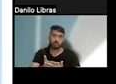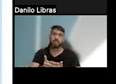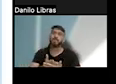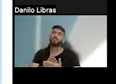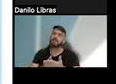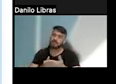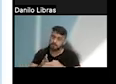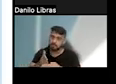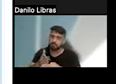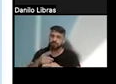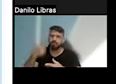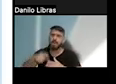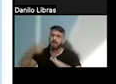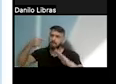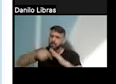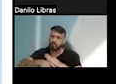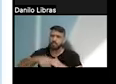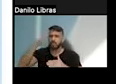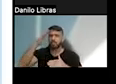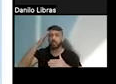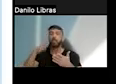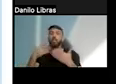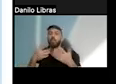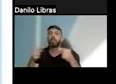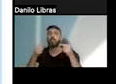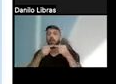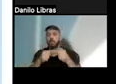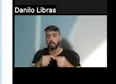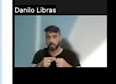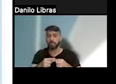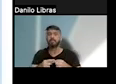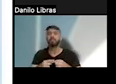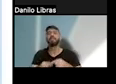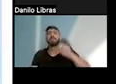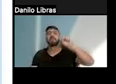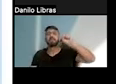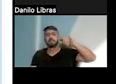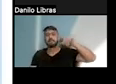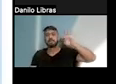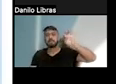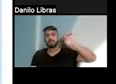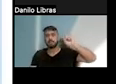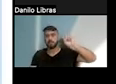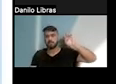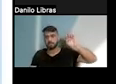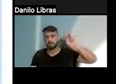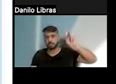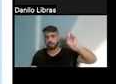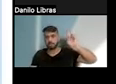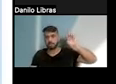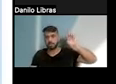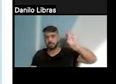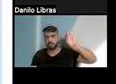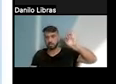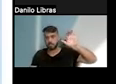esse caminho e compreender e entender esses mecanismos relacionando síntese proteica pode vir a oferecer, né, novos